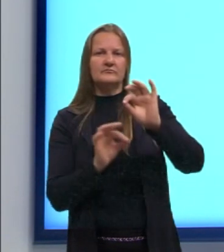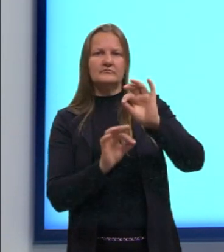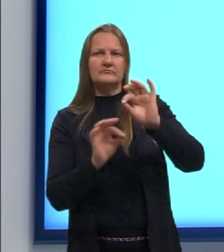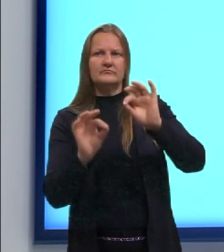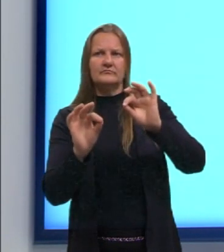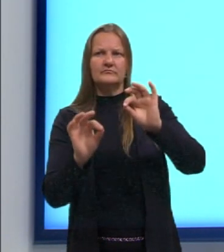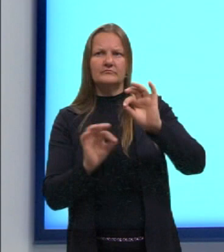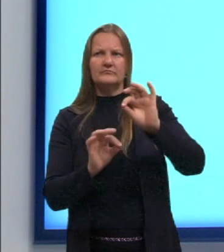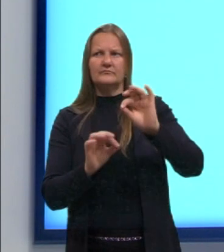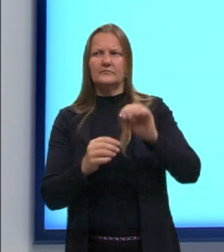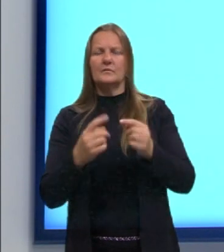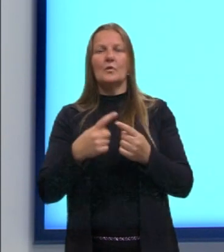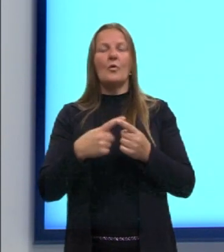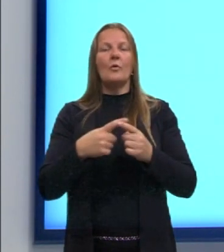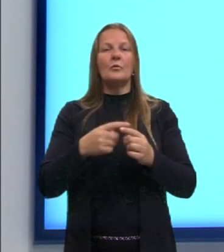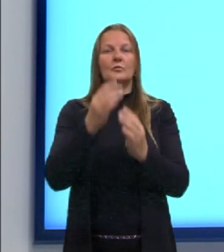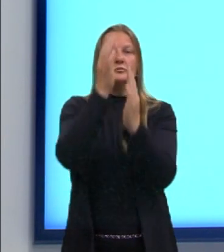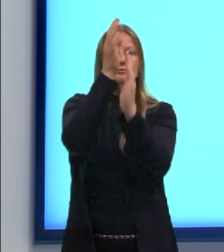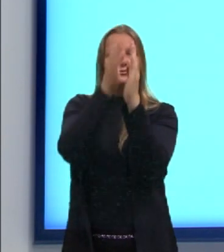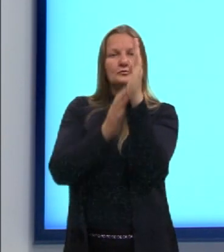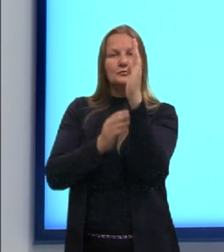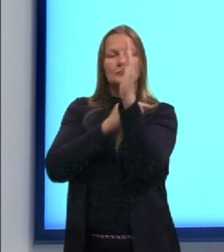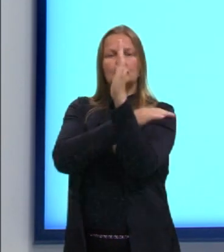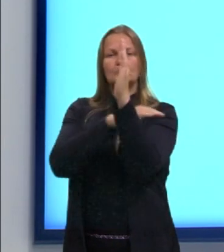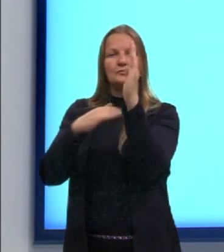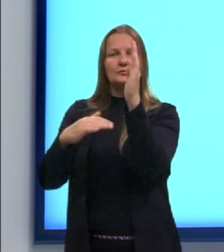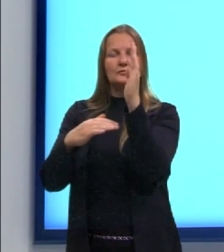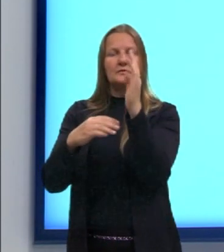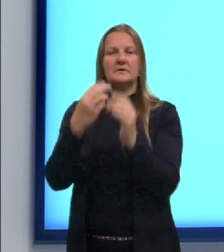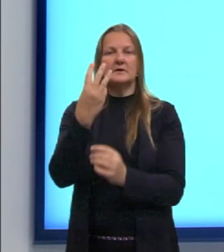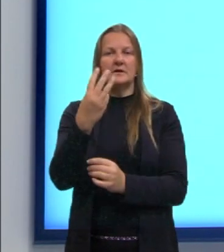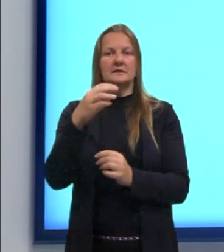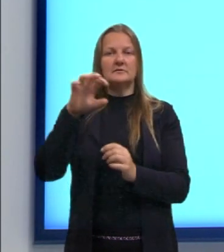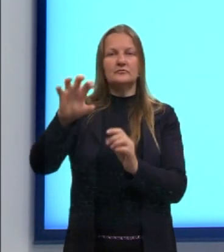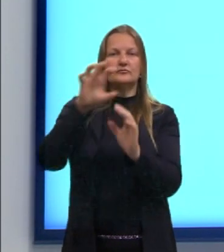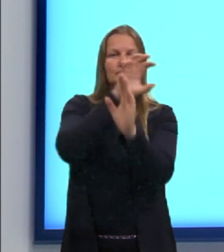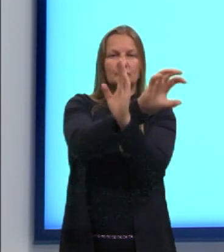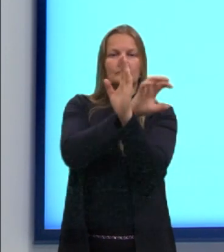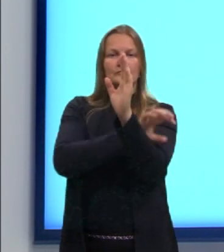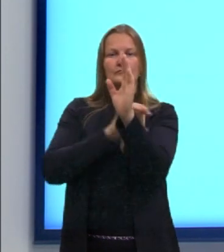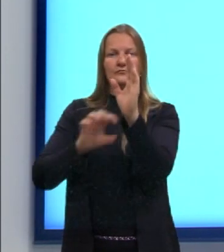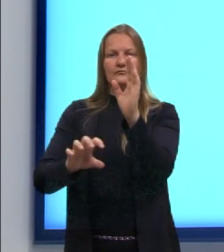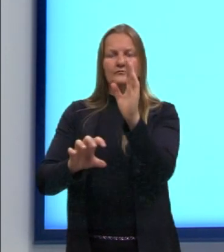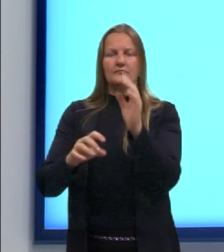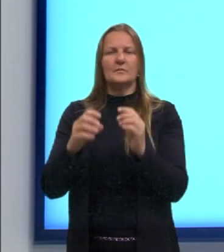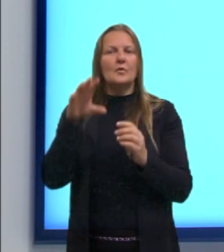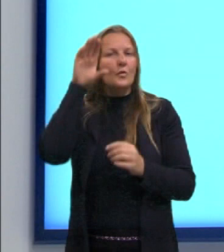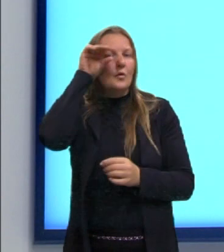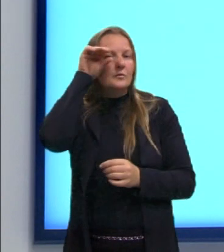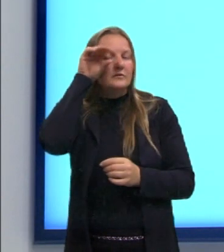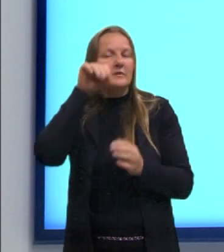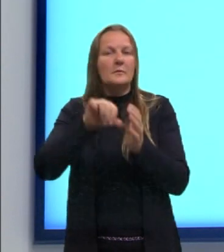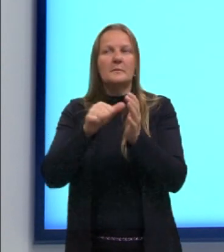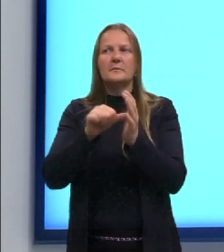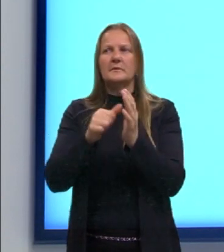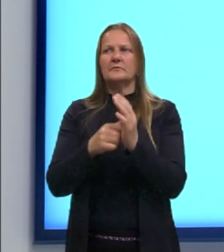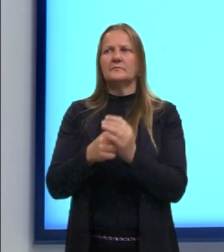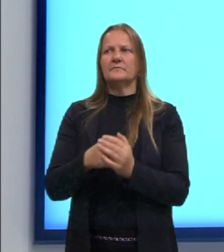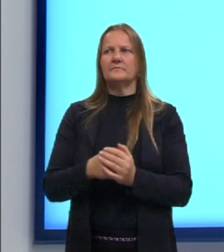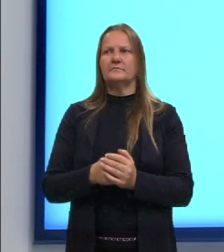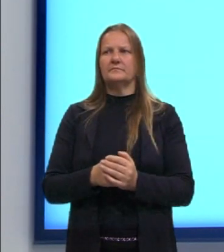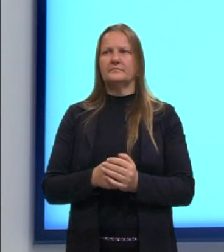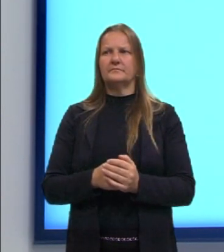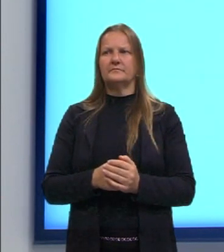os nossos quadrantes foram divididos em três regiões. Então, observando o primeiro quadrante, que ia de